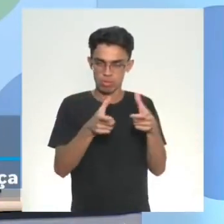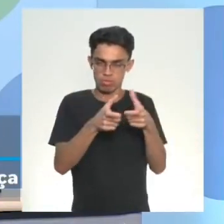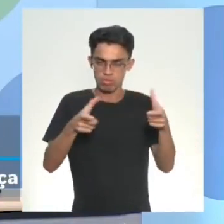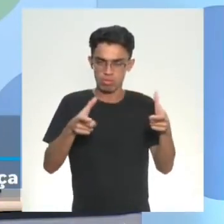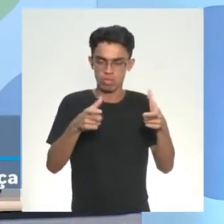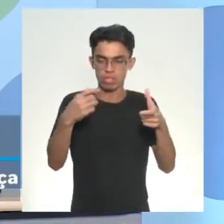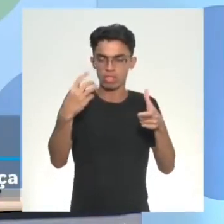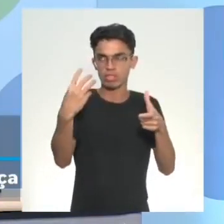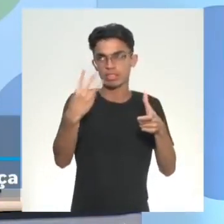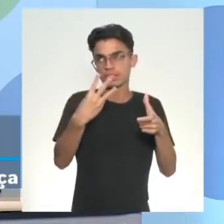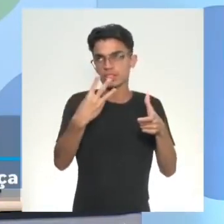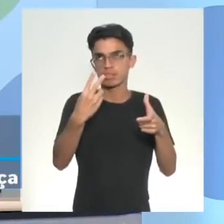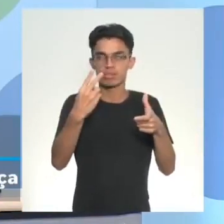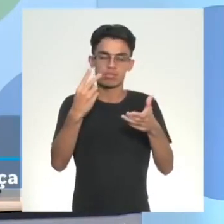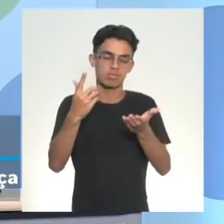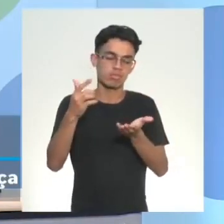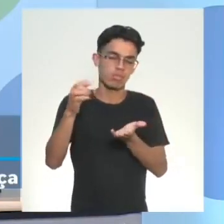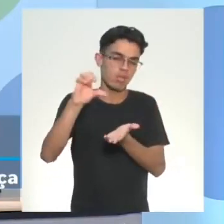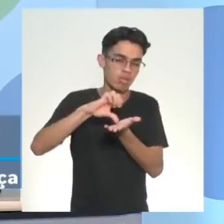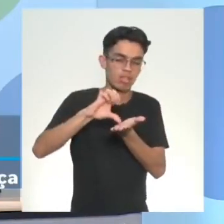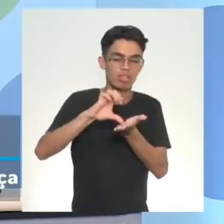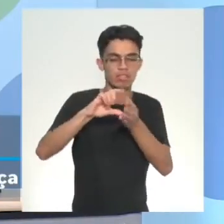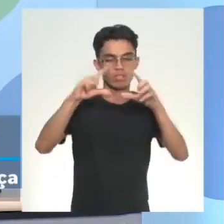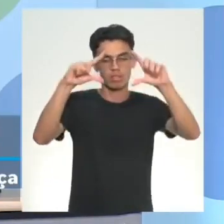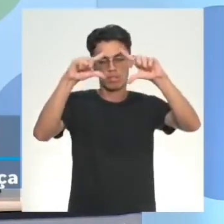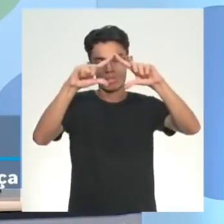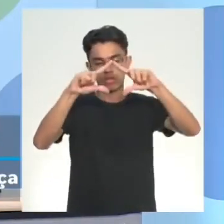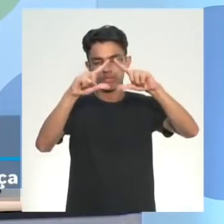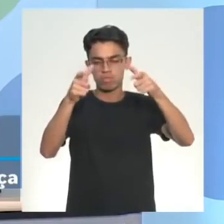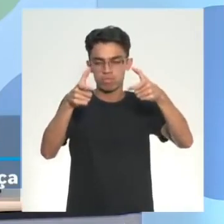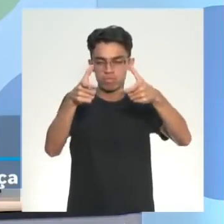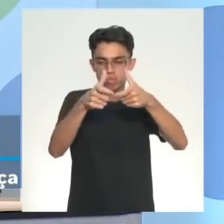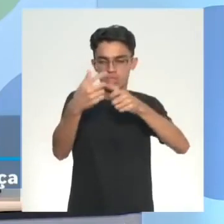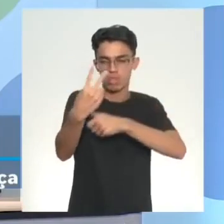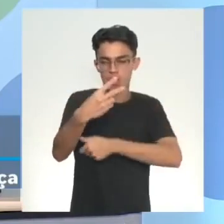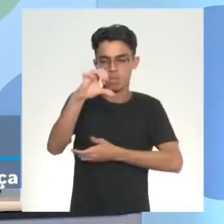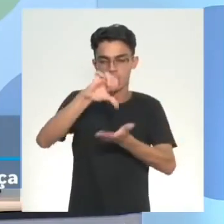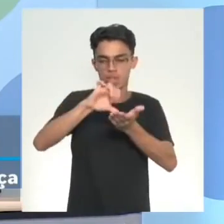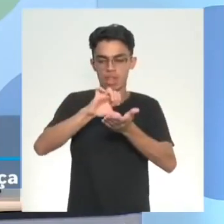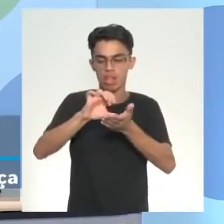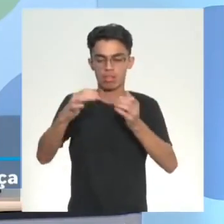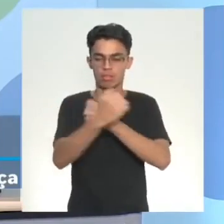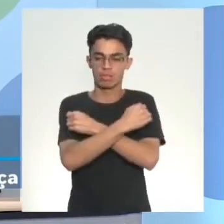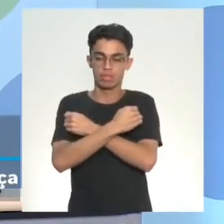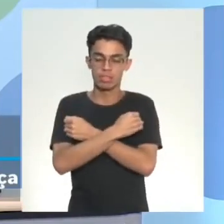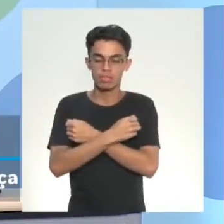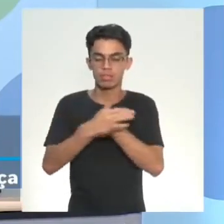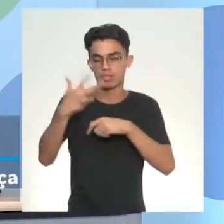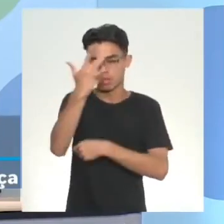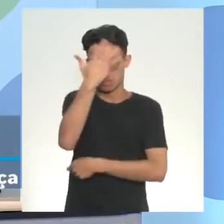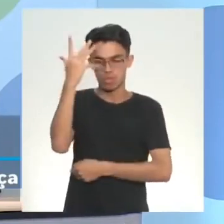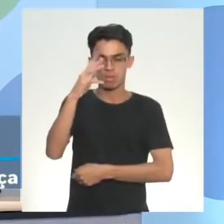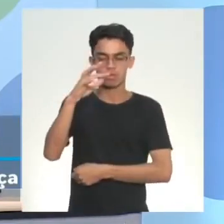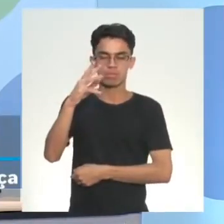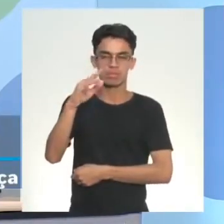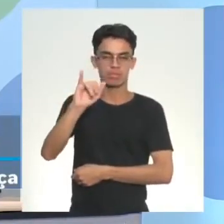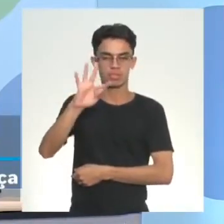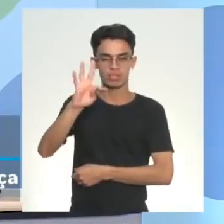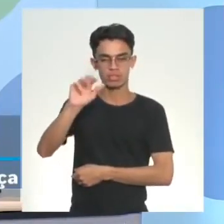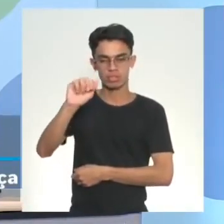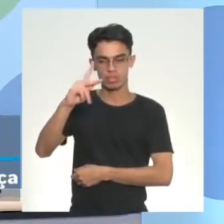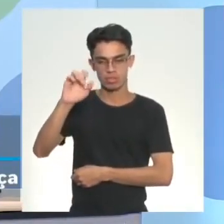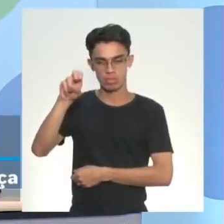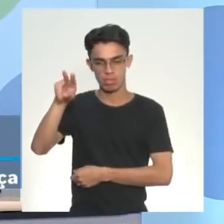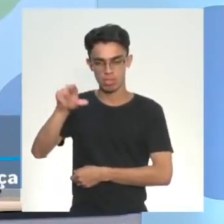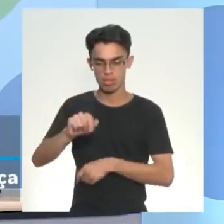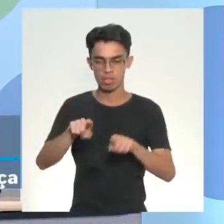menor vai parar em 2 unidades, tá bom? Então, vou mandar um abraço aí para o pessoal de Piracicaba, Tambaú, Itapeva, Pindamonhangaba, para o pessoal